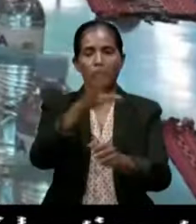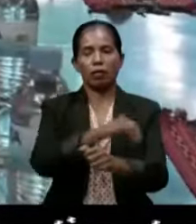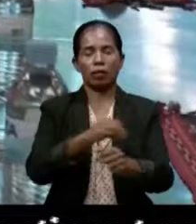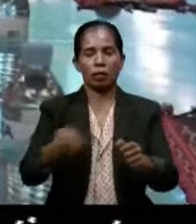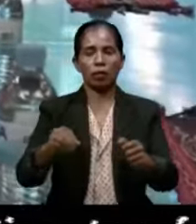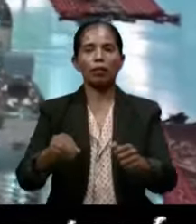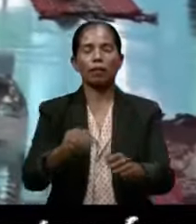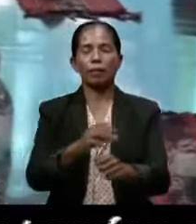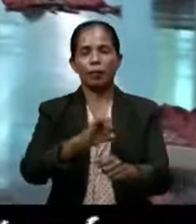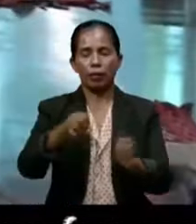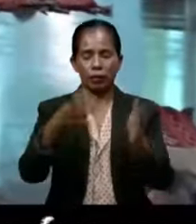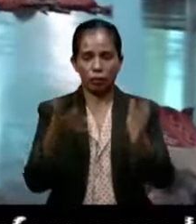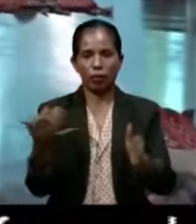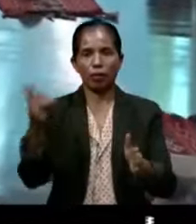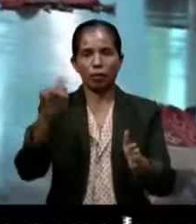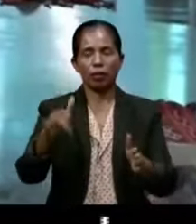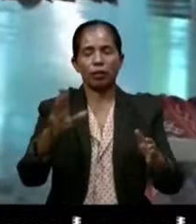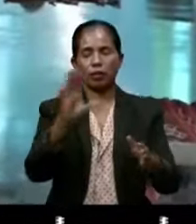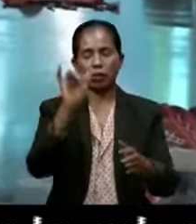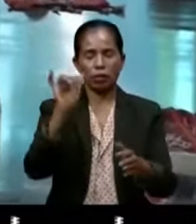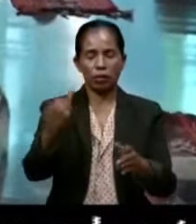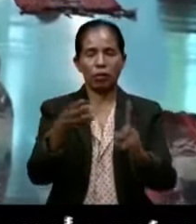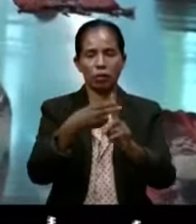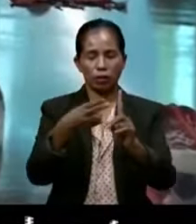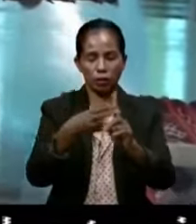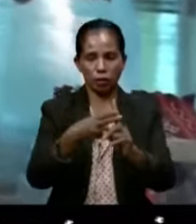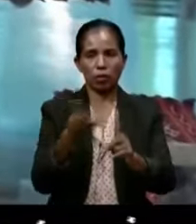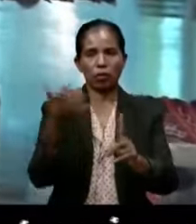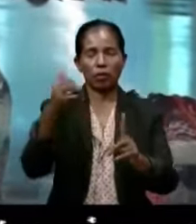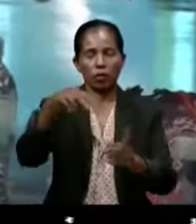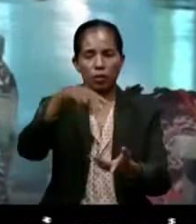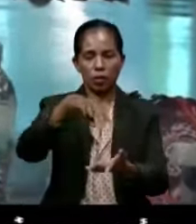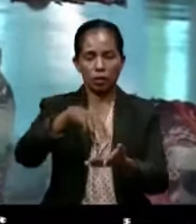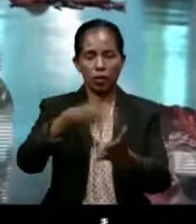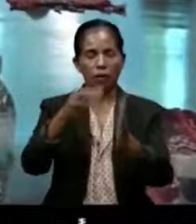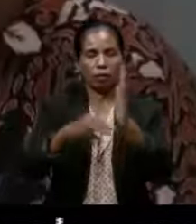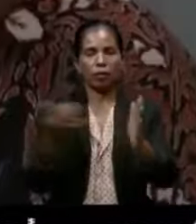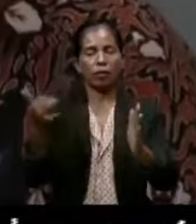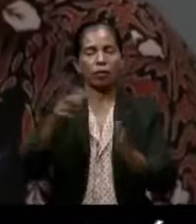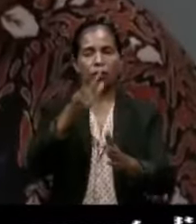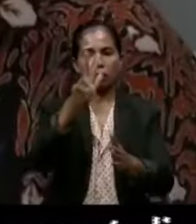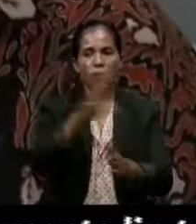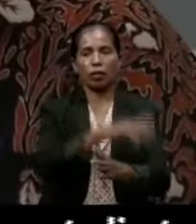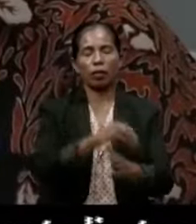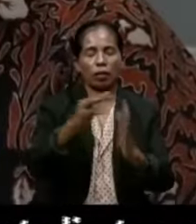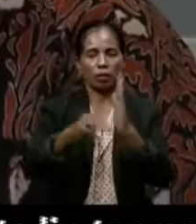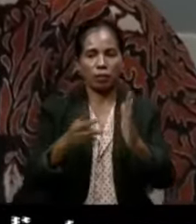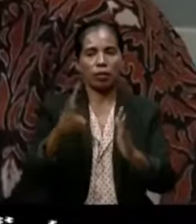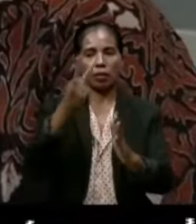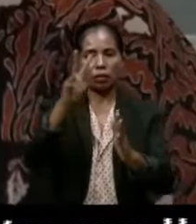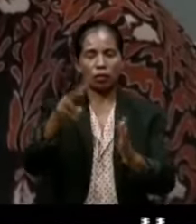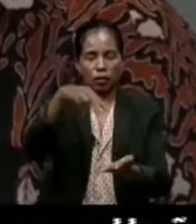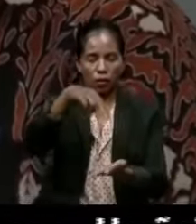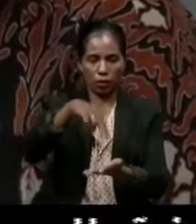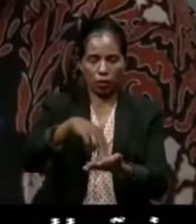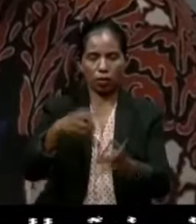Timor Leste. No jornalista sirane se hela ia Hotel Hilton, nune se estabelece Media Center Tolu, ia nebe Media Center Rua se